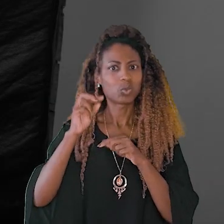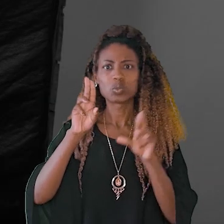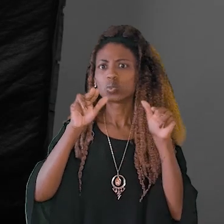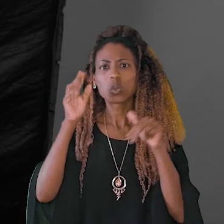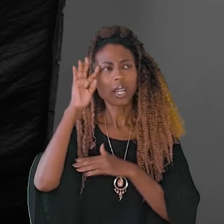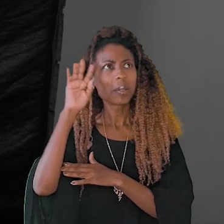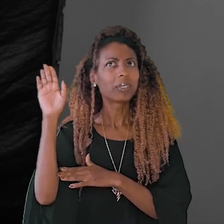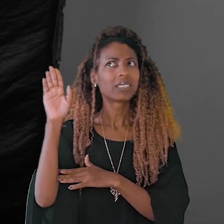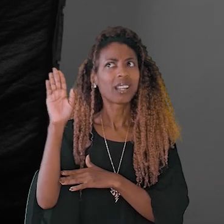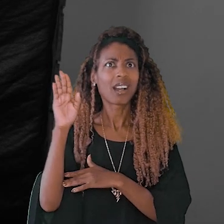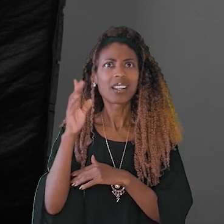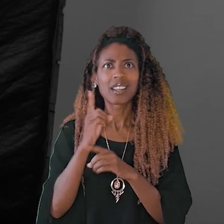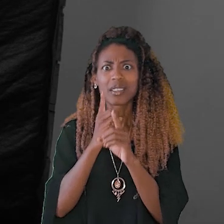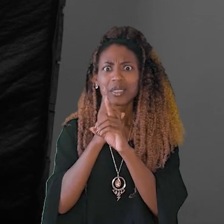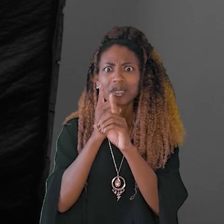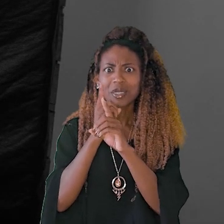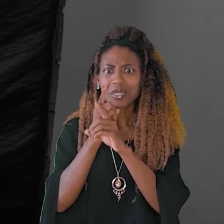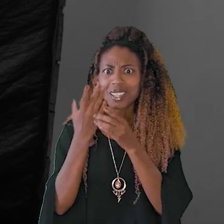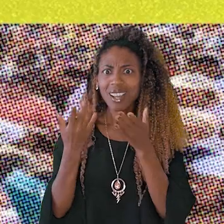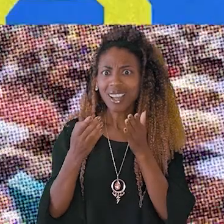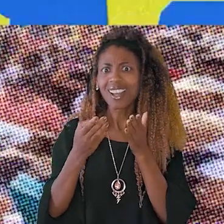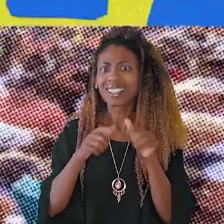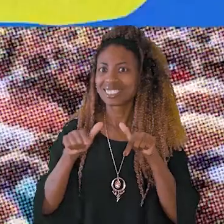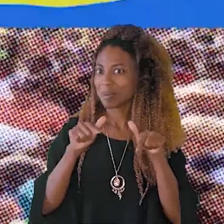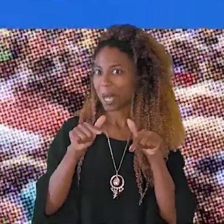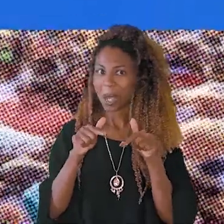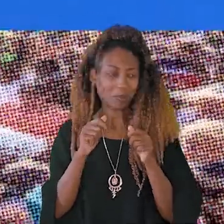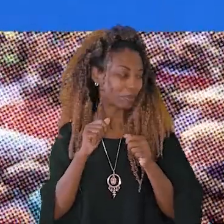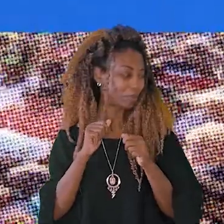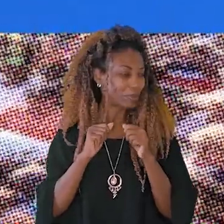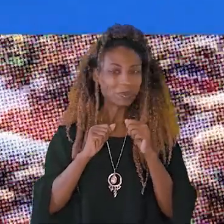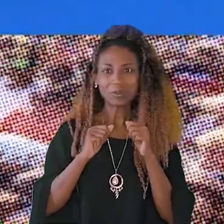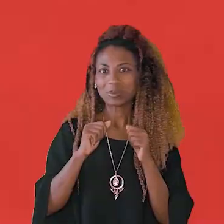Nunca imaginaria que eu teria no meu currículo que eu trabalhei pra ela.